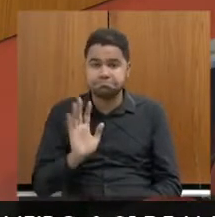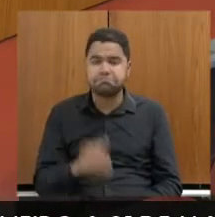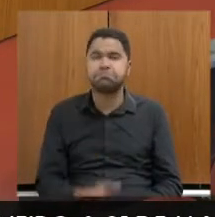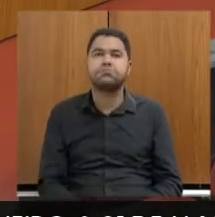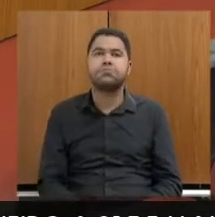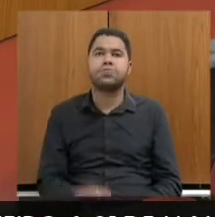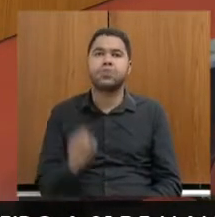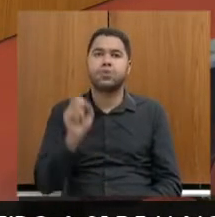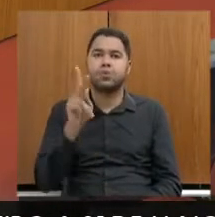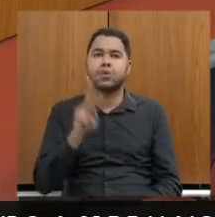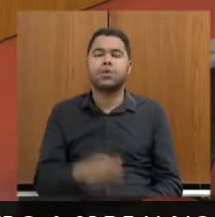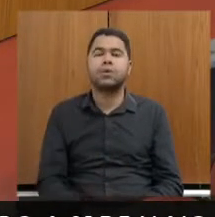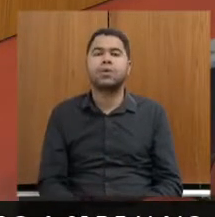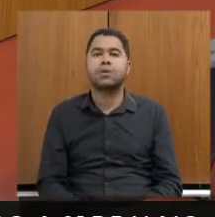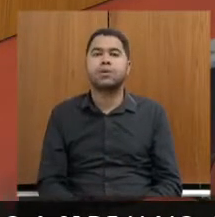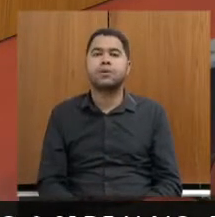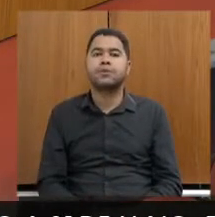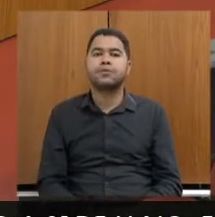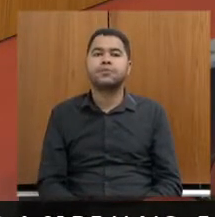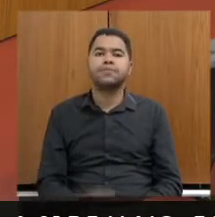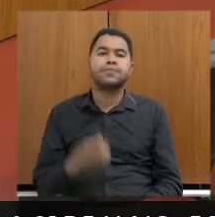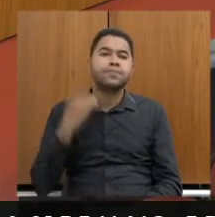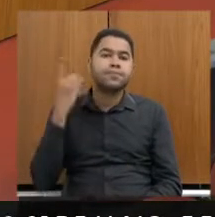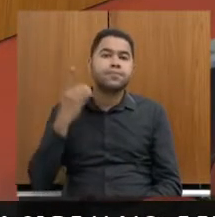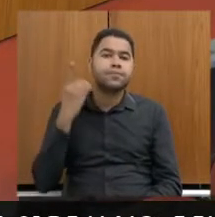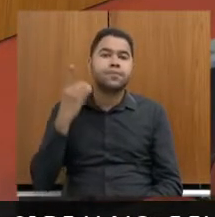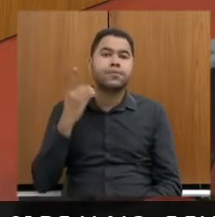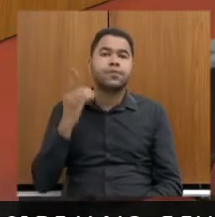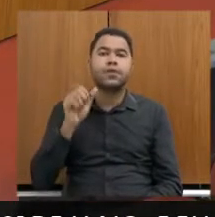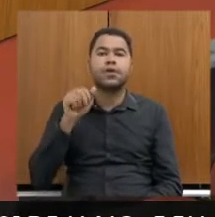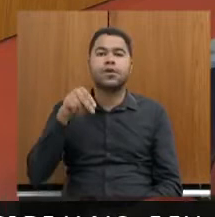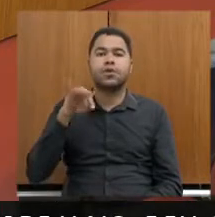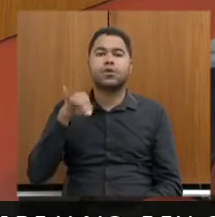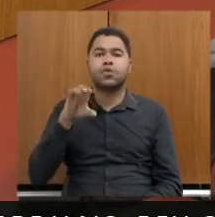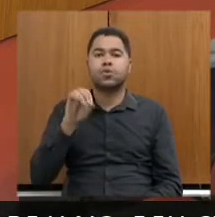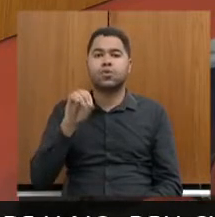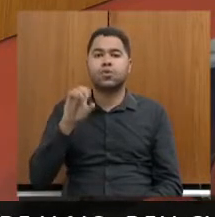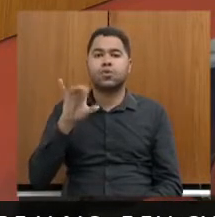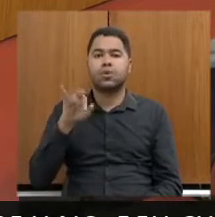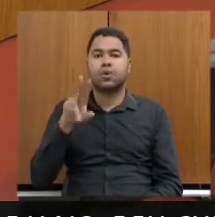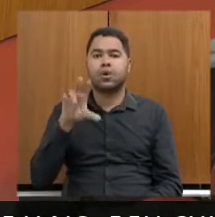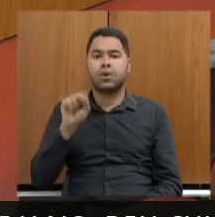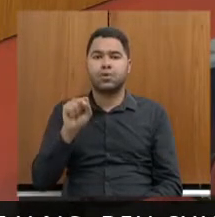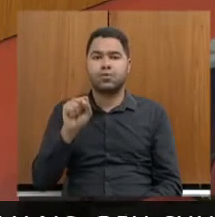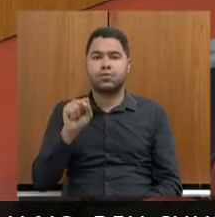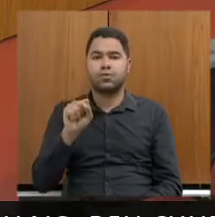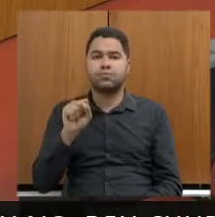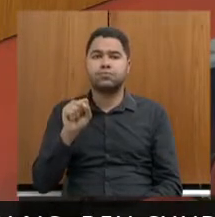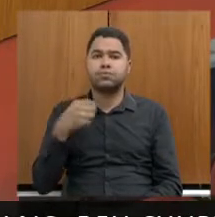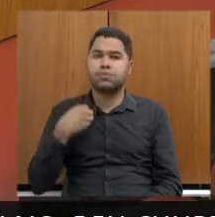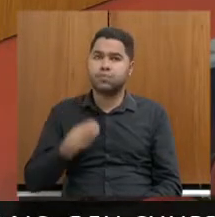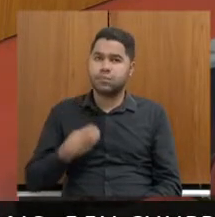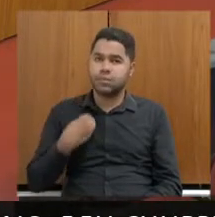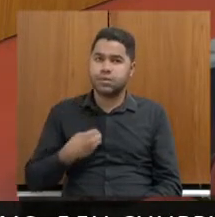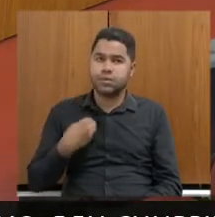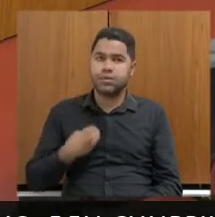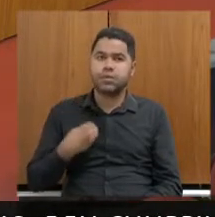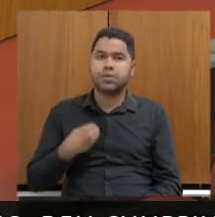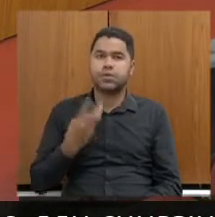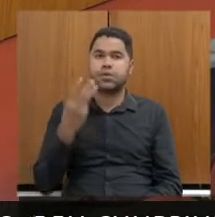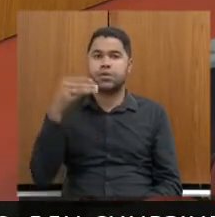obrigado obrigado Ok com a palavra o deputado Antonio Carlos Arantes e aqui presente por